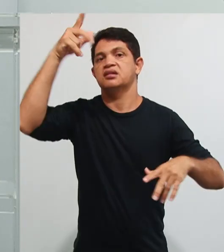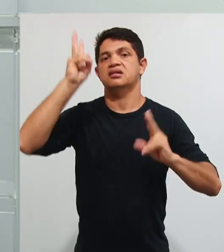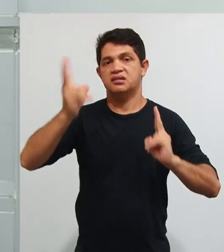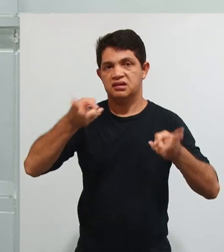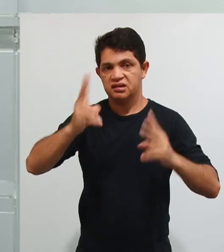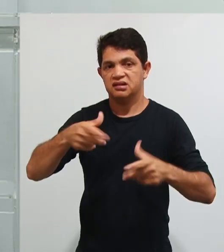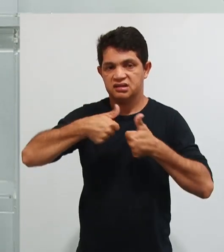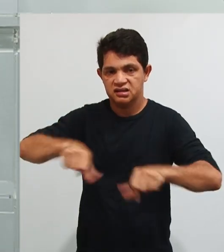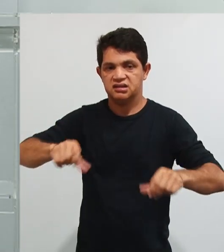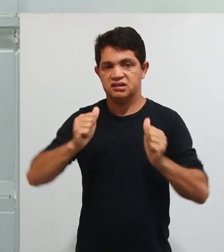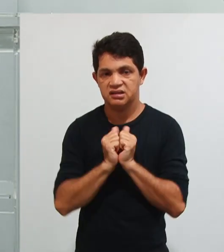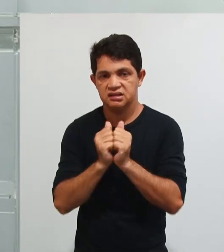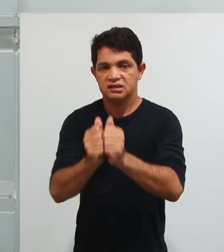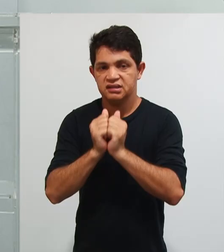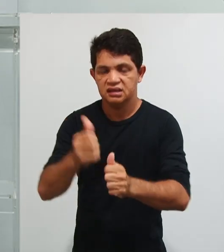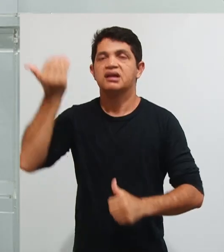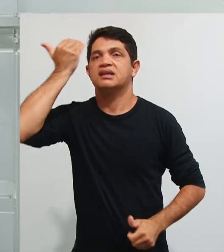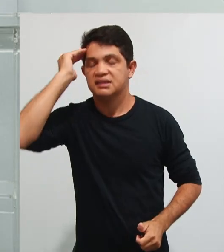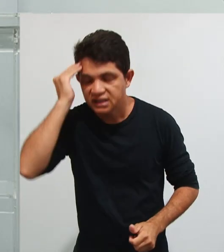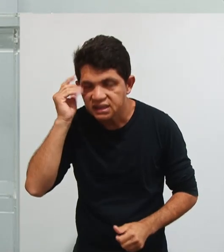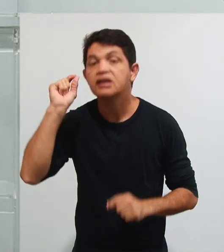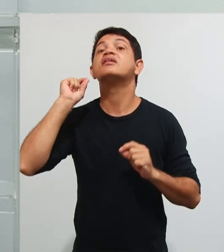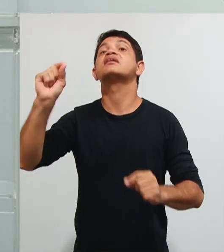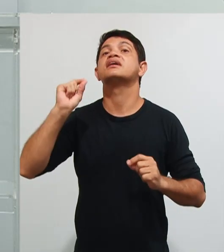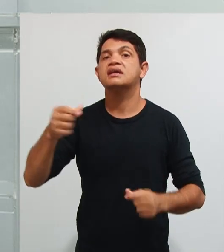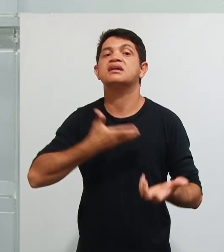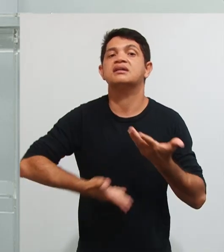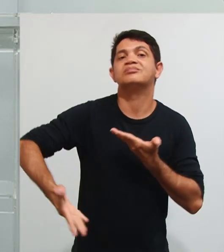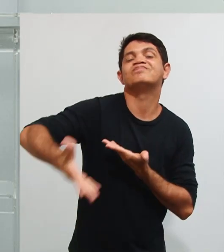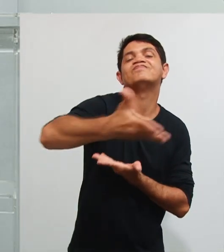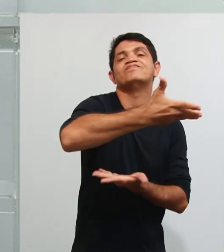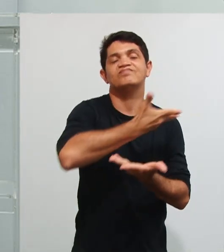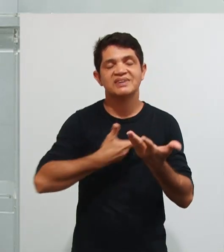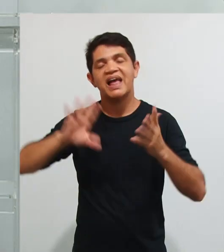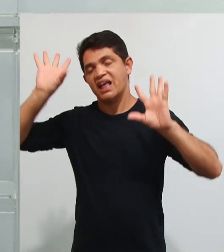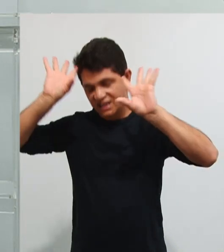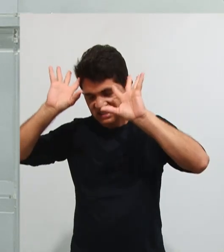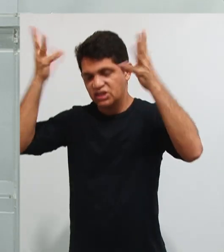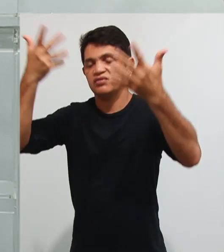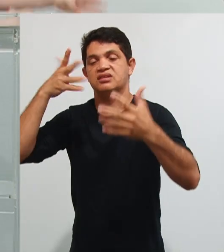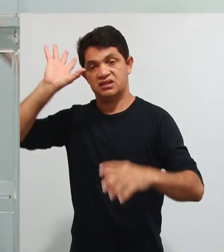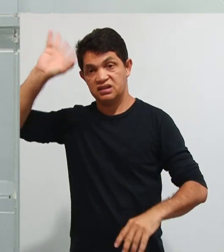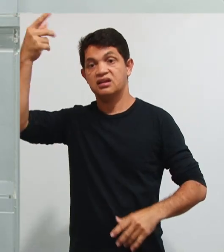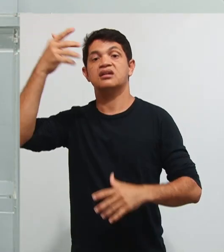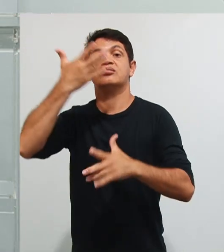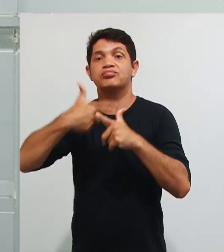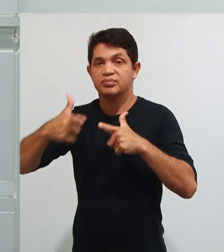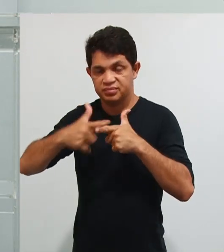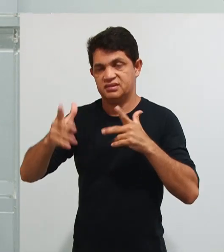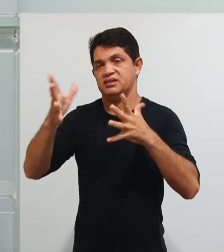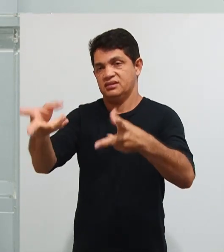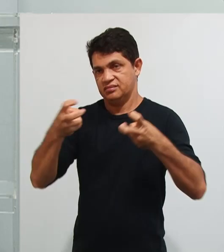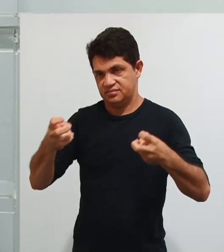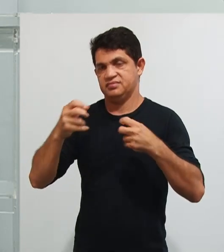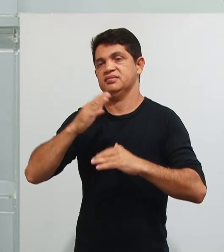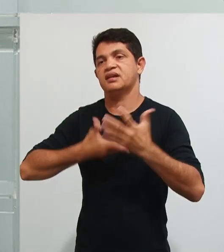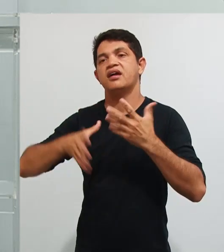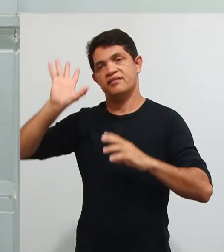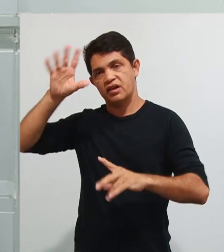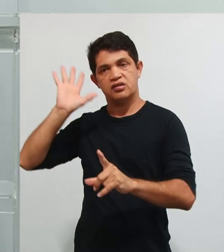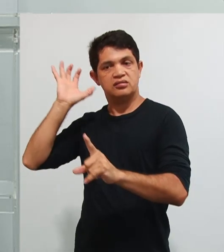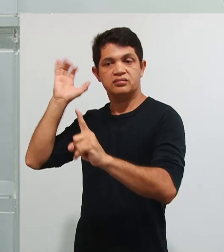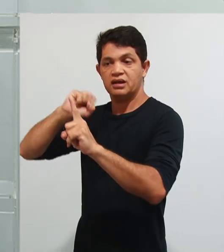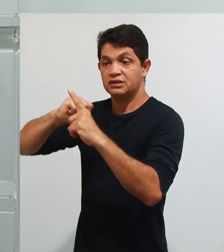vai estar para entender qual o problema eu vou sanar dentro daquela